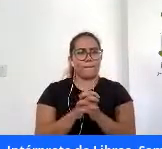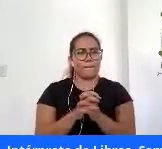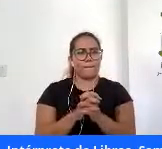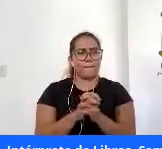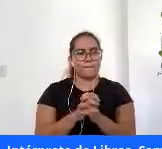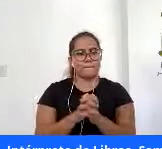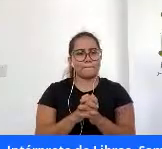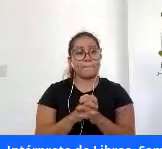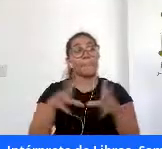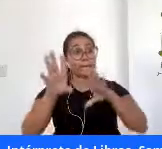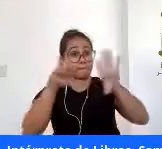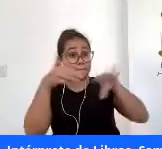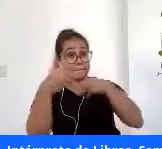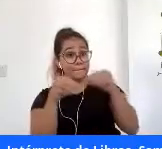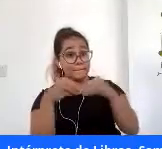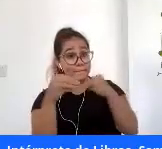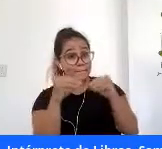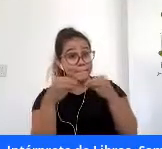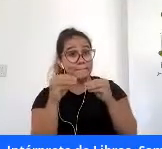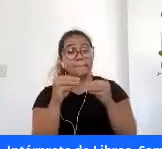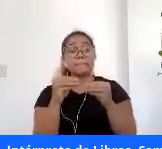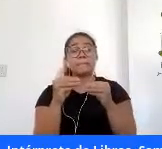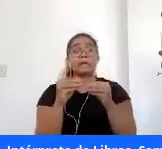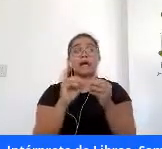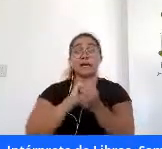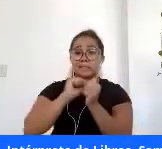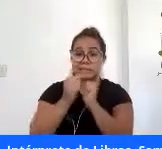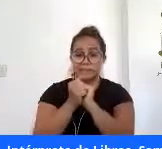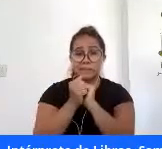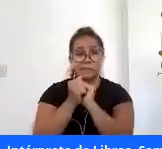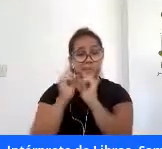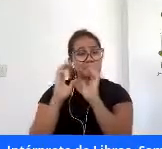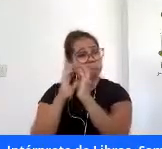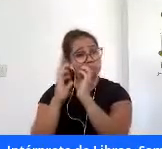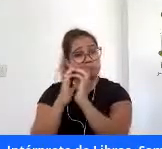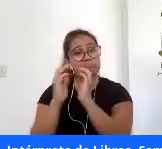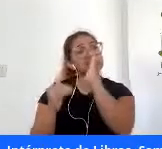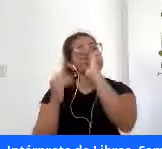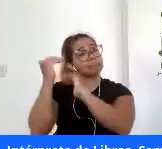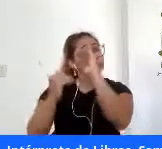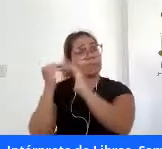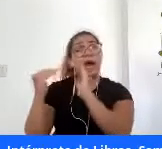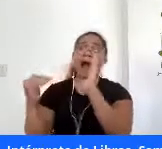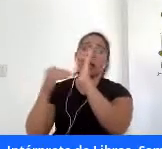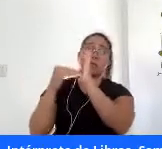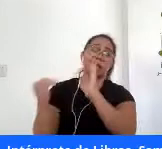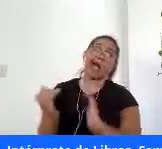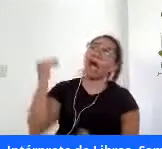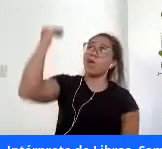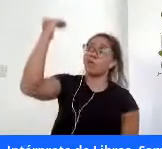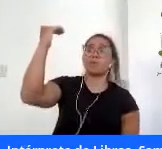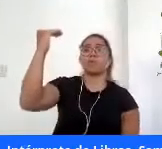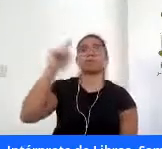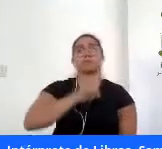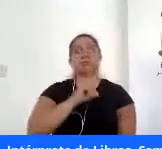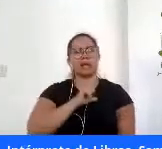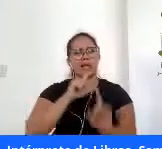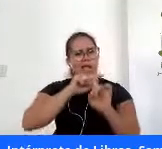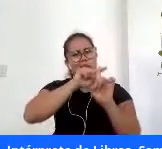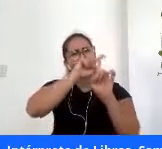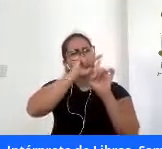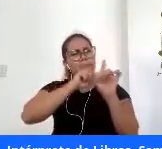a plasticidade, né, o nível de plasticidade, então aqui no desenvolvimento até a fase adulta, você tem um decaimento